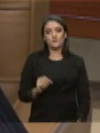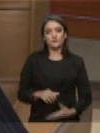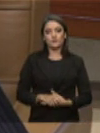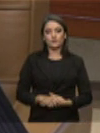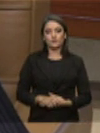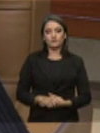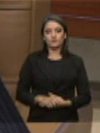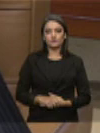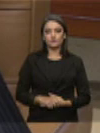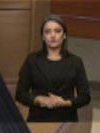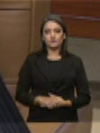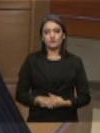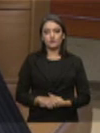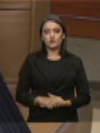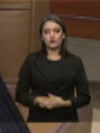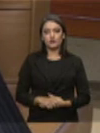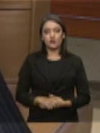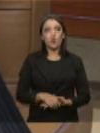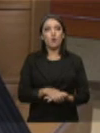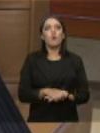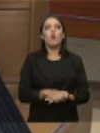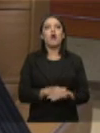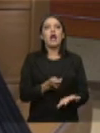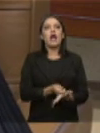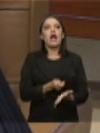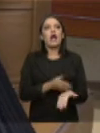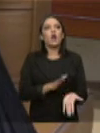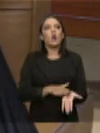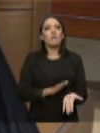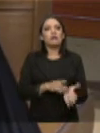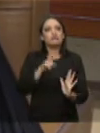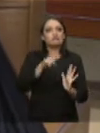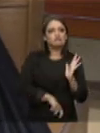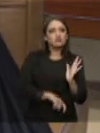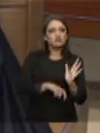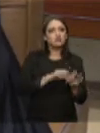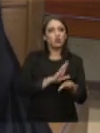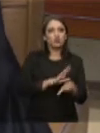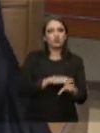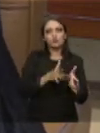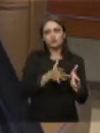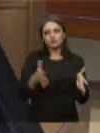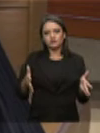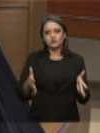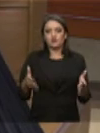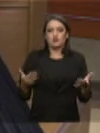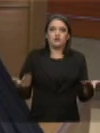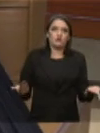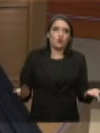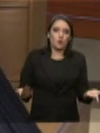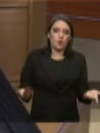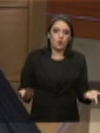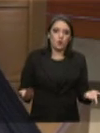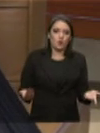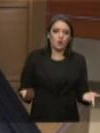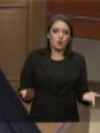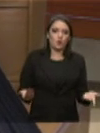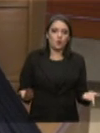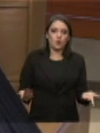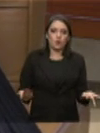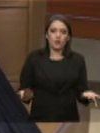a cobrança de um tributo no tempo. Não faz sentido sequer cogitar de uma